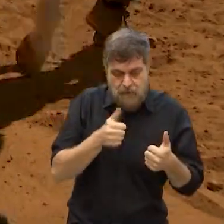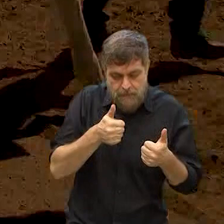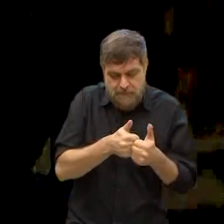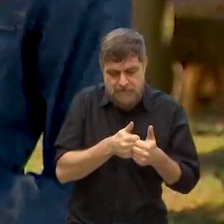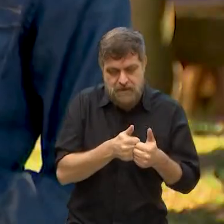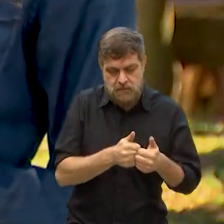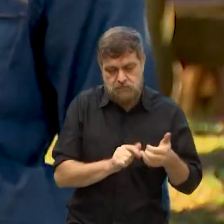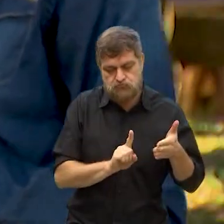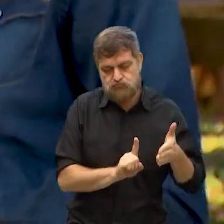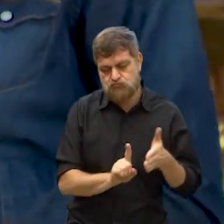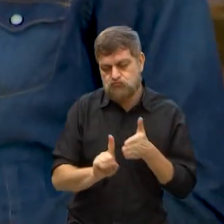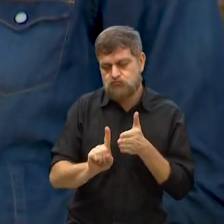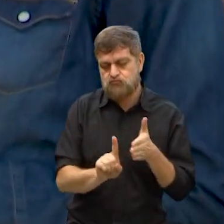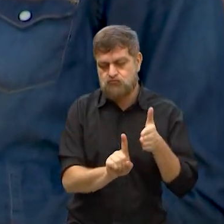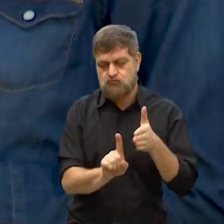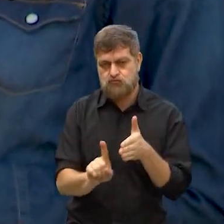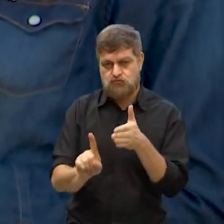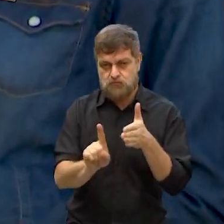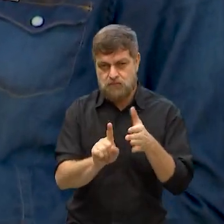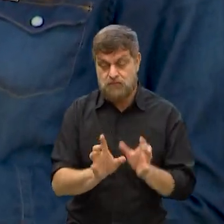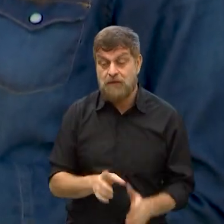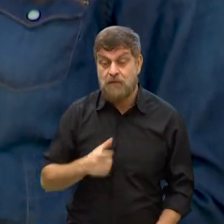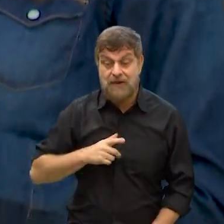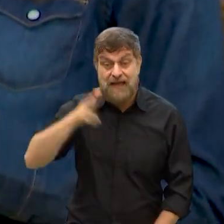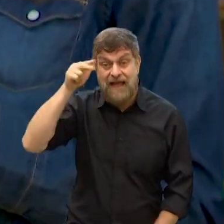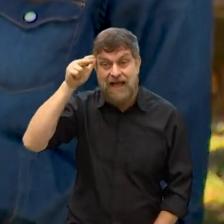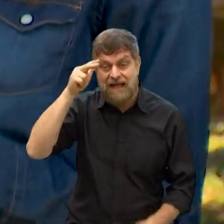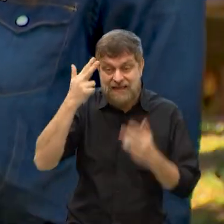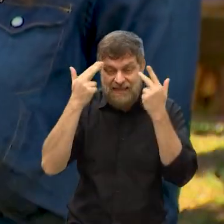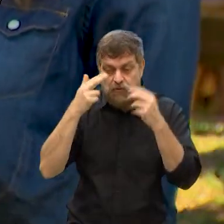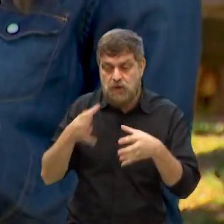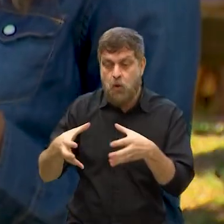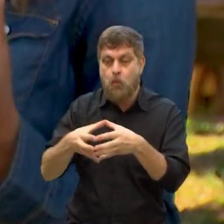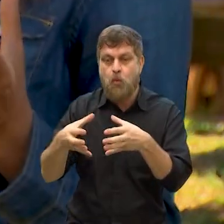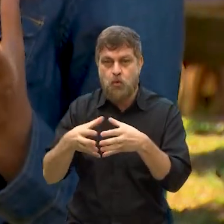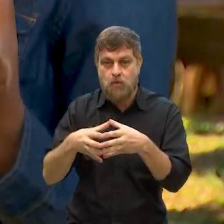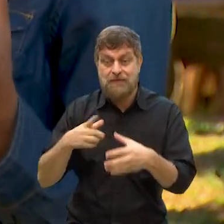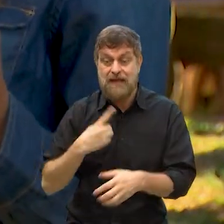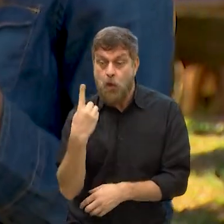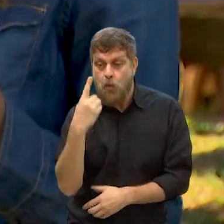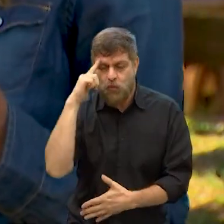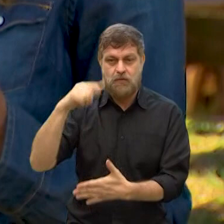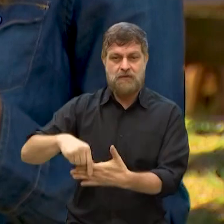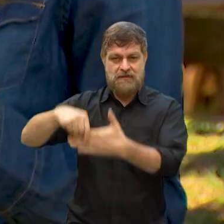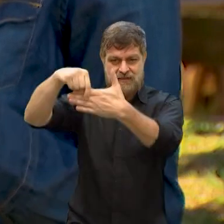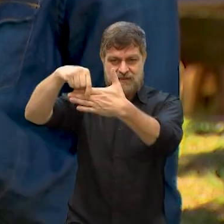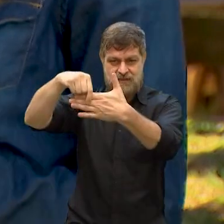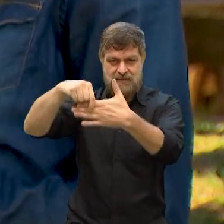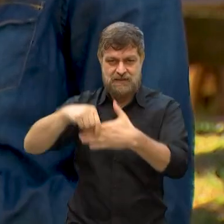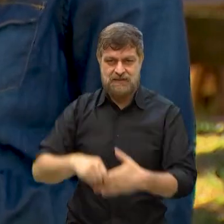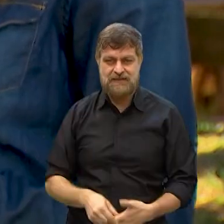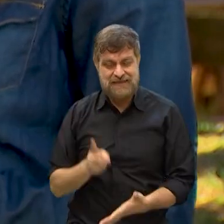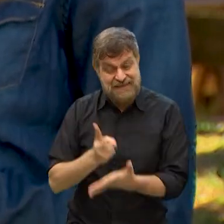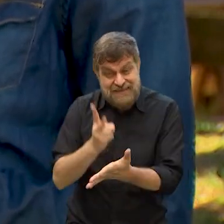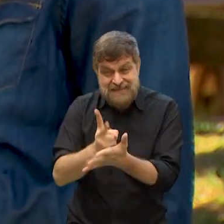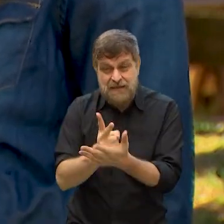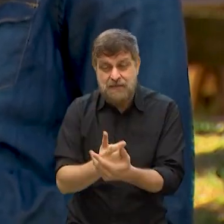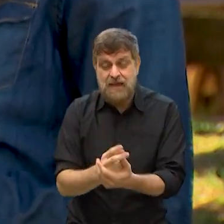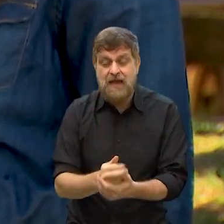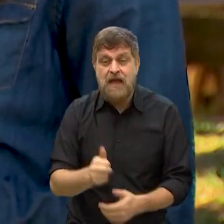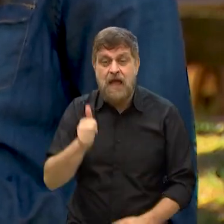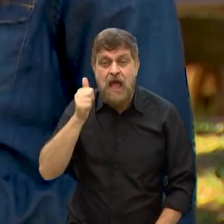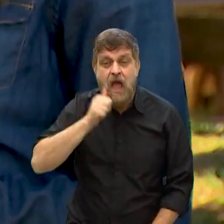sempre estar perto, porque quando eles vivem em grupo, e isso eles escolhem quando eles estão em grupo, um líder.